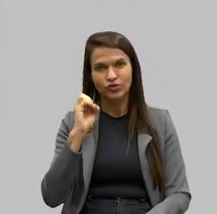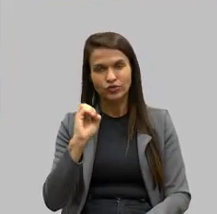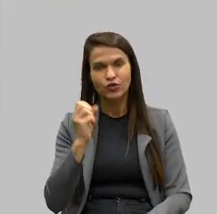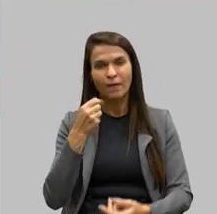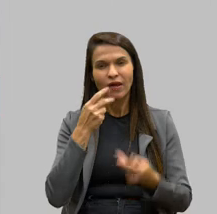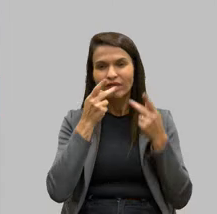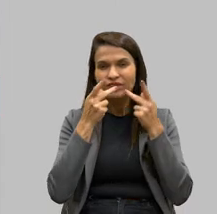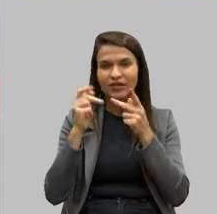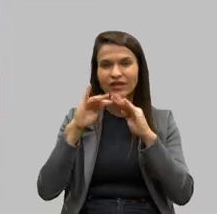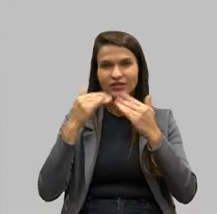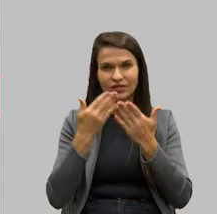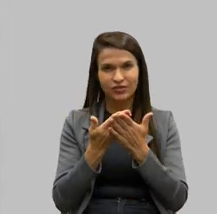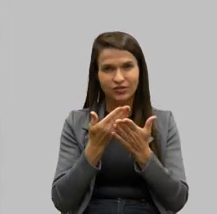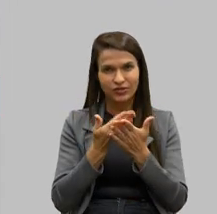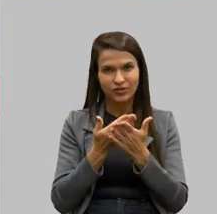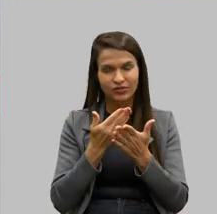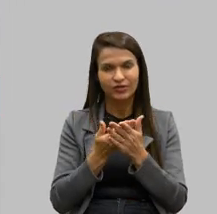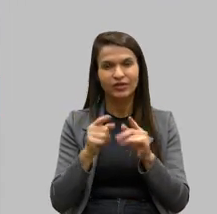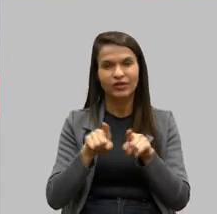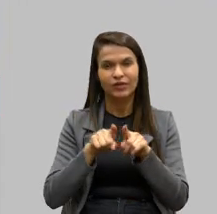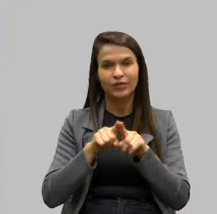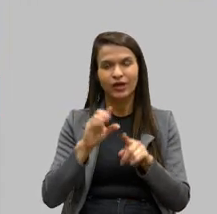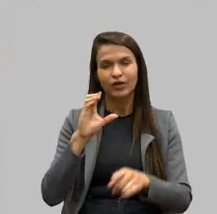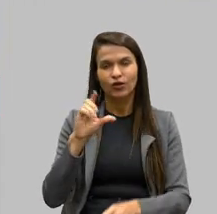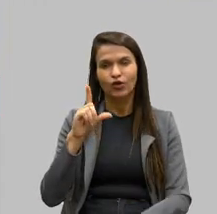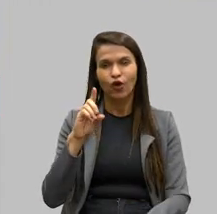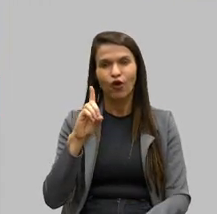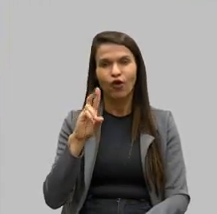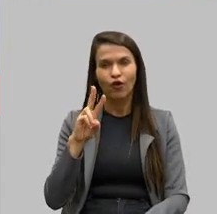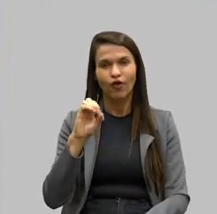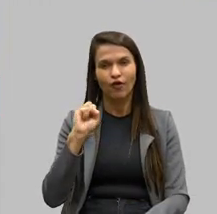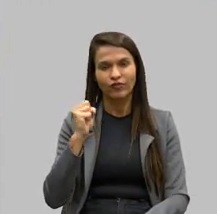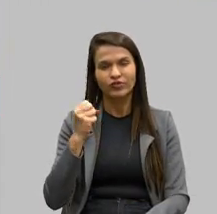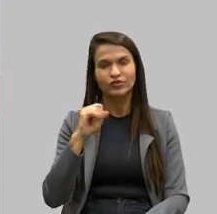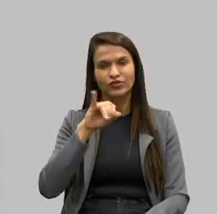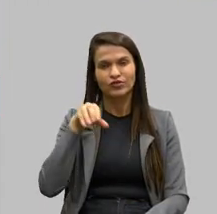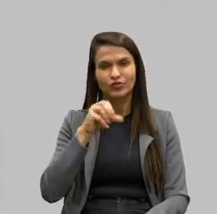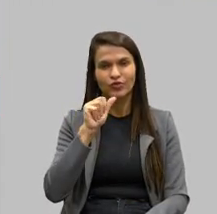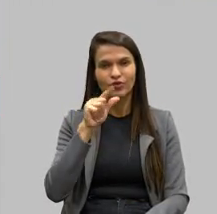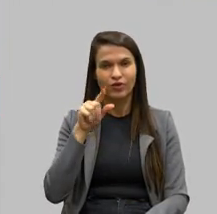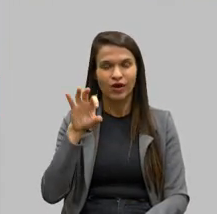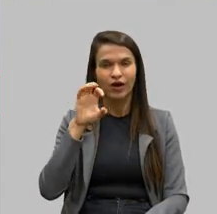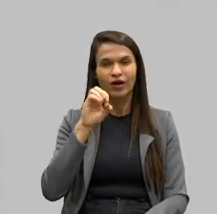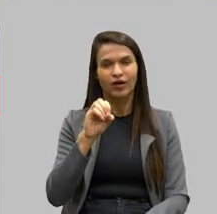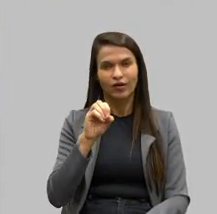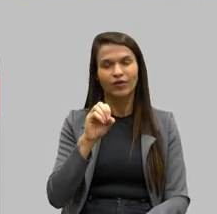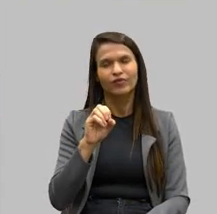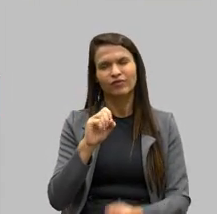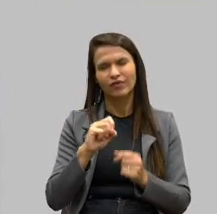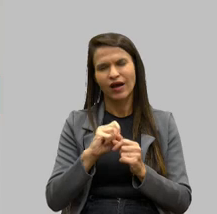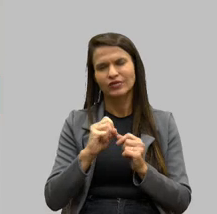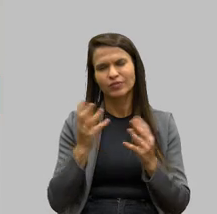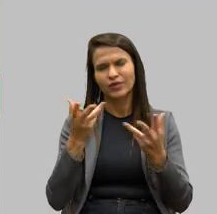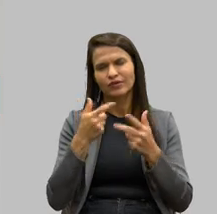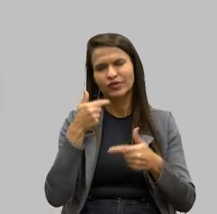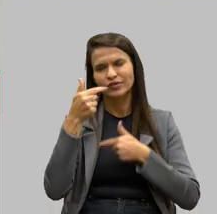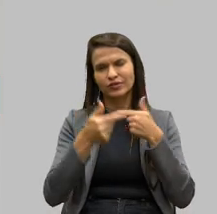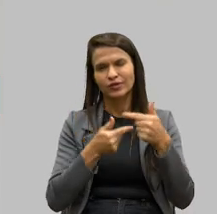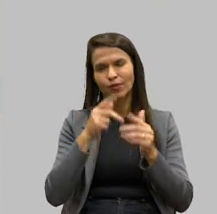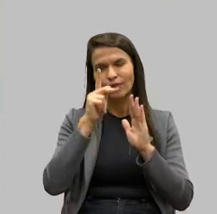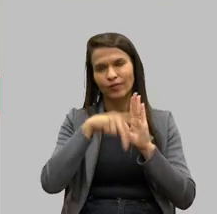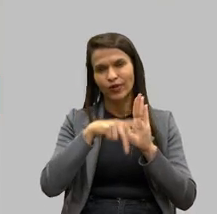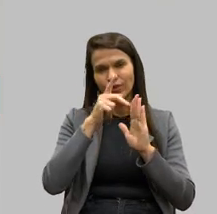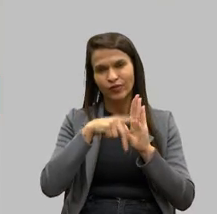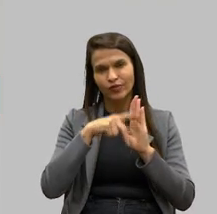a escola Cláudio Salgado, lá do diretor João, que faz um belíssimo trabalho lá também, com o programa